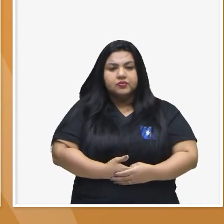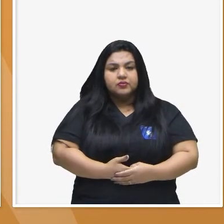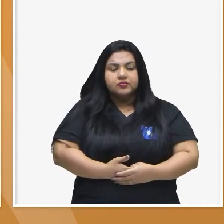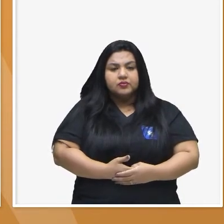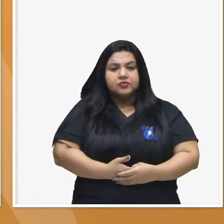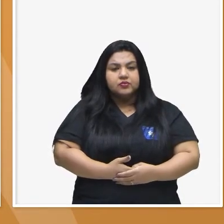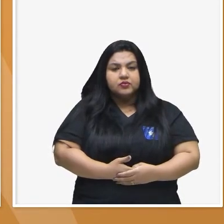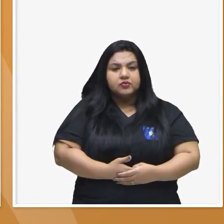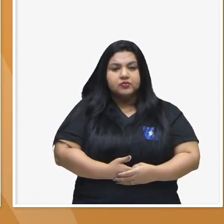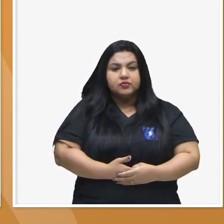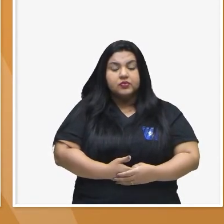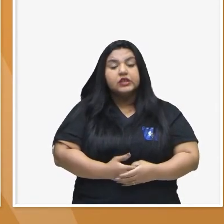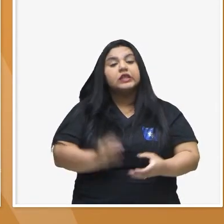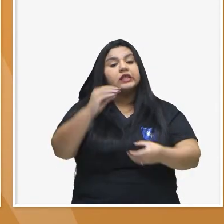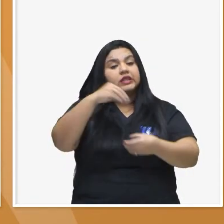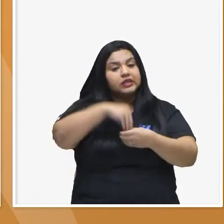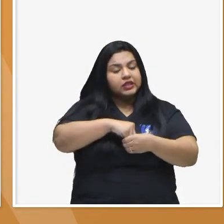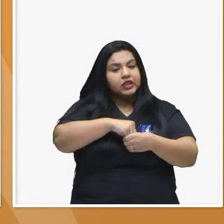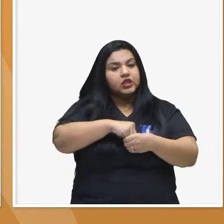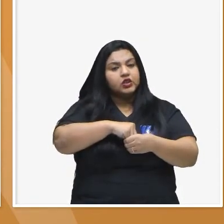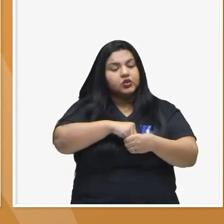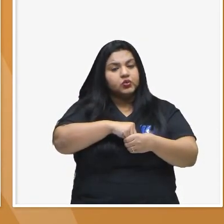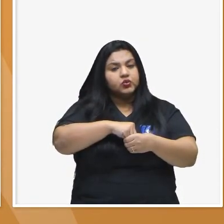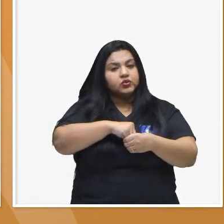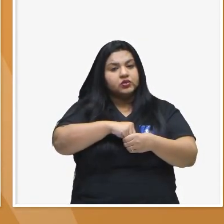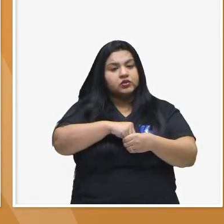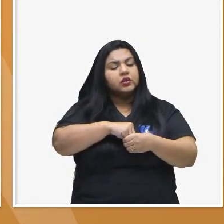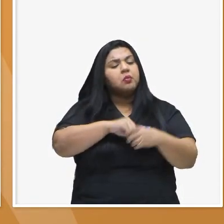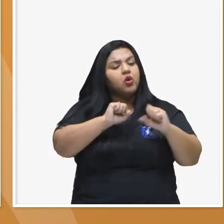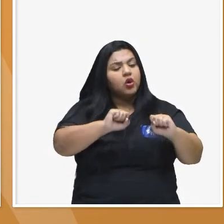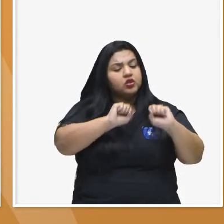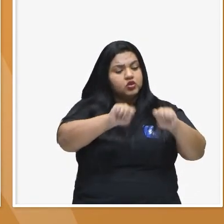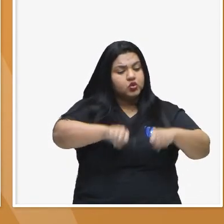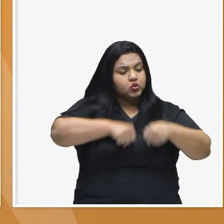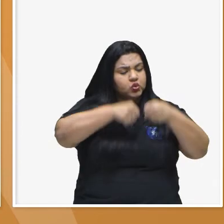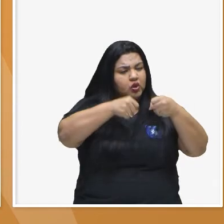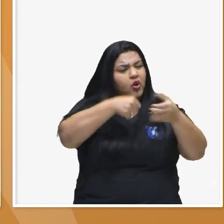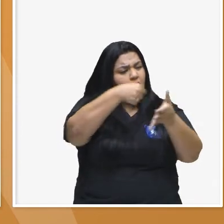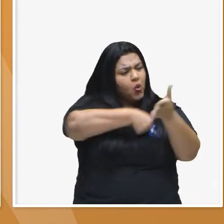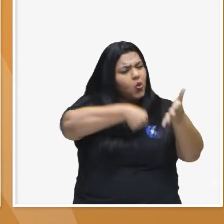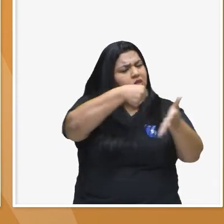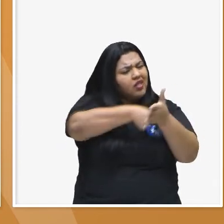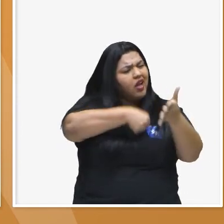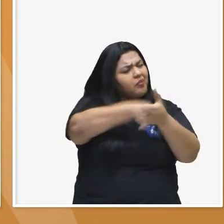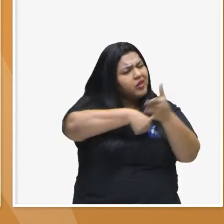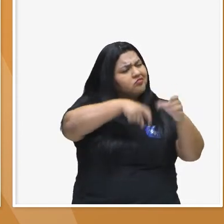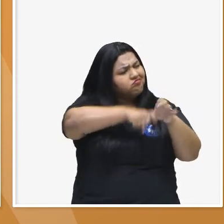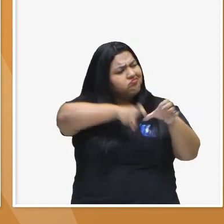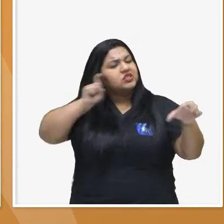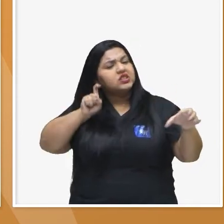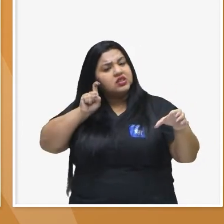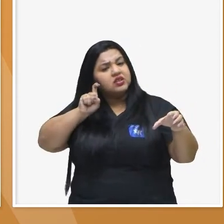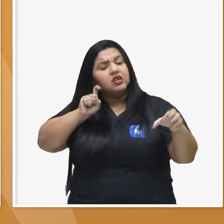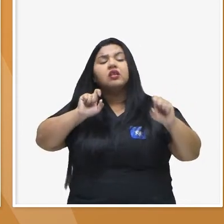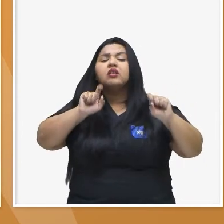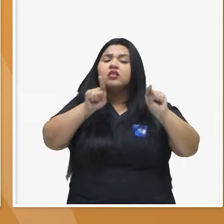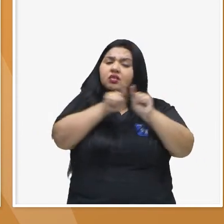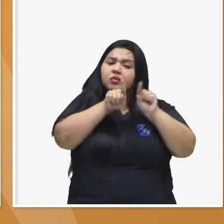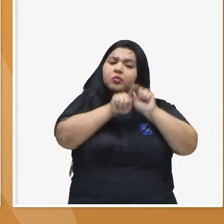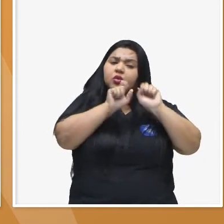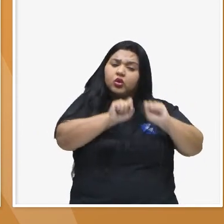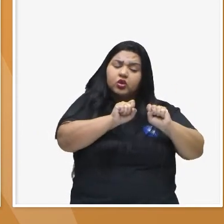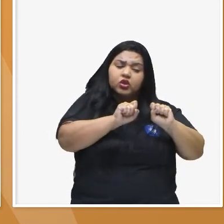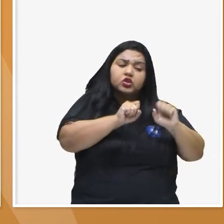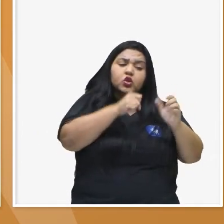Dentro das suas contradições, ele pode querer lutar para sair ou não. Ele pode continuar a lutar para